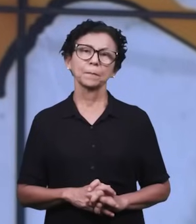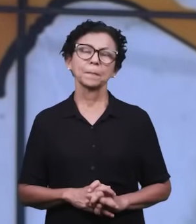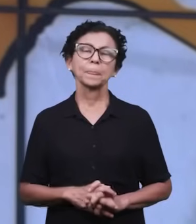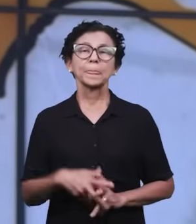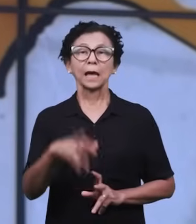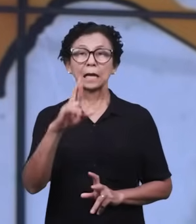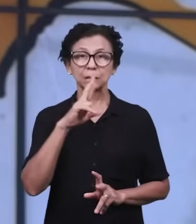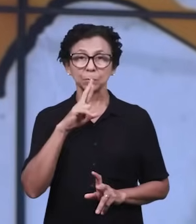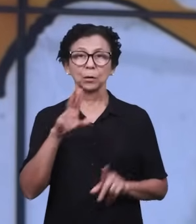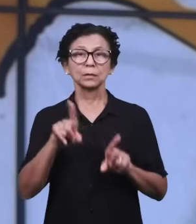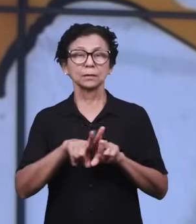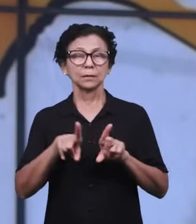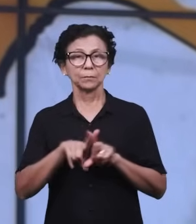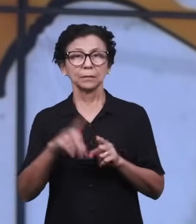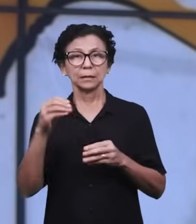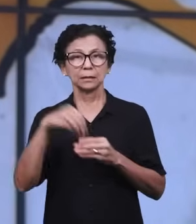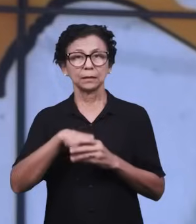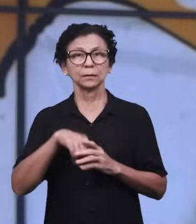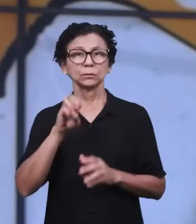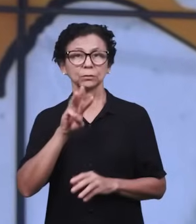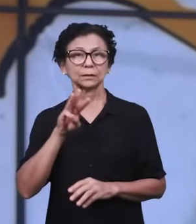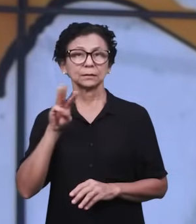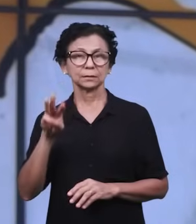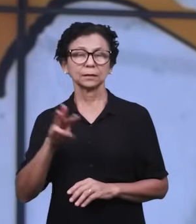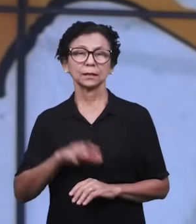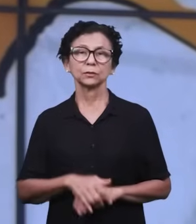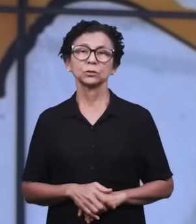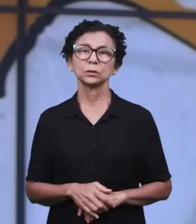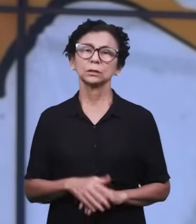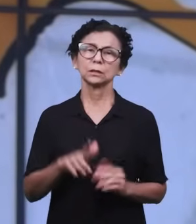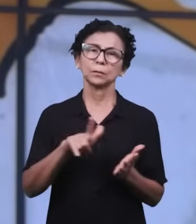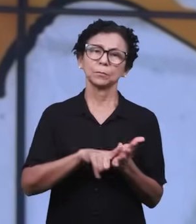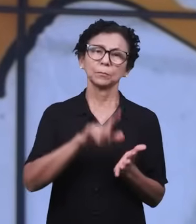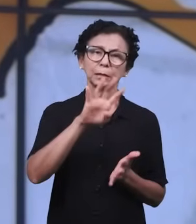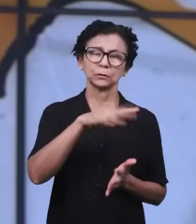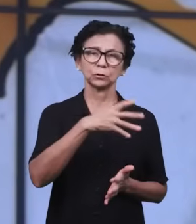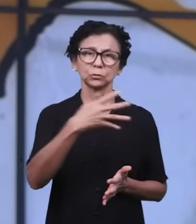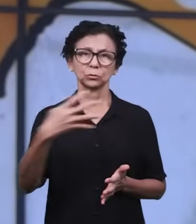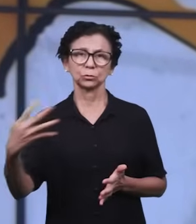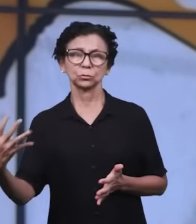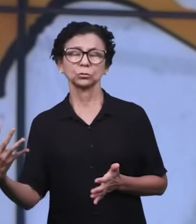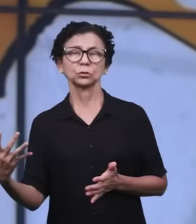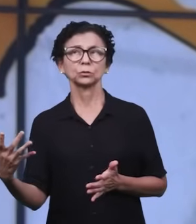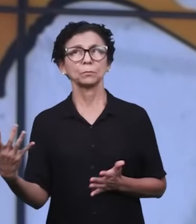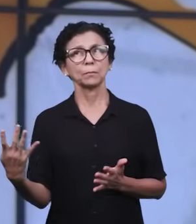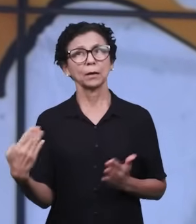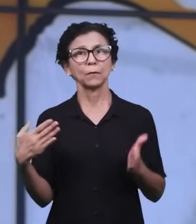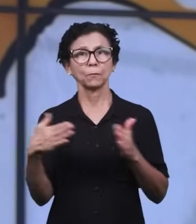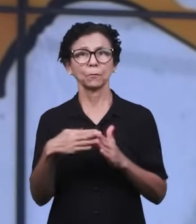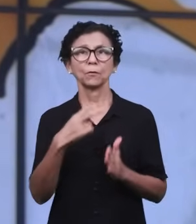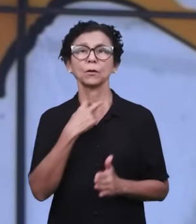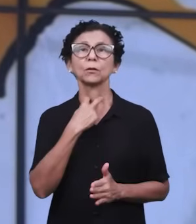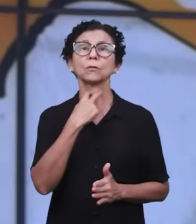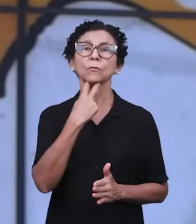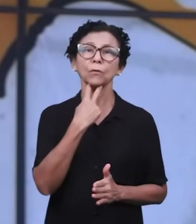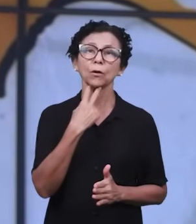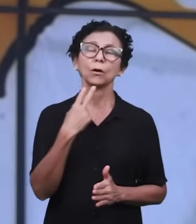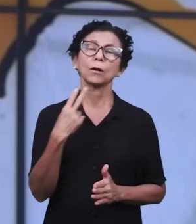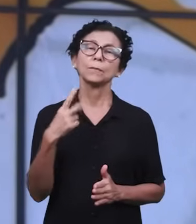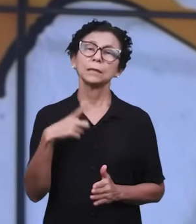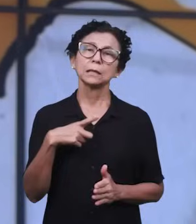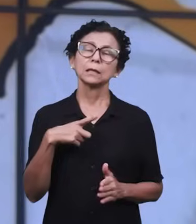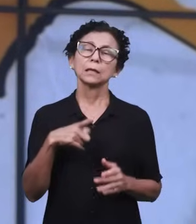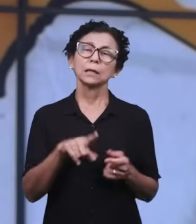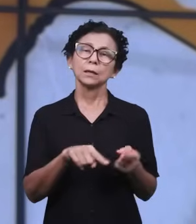site. E temos também a coletânea de partituras, que apesar de ser uma partitura vocal, tem lá